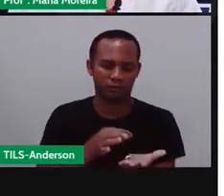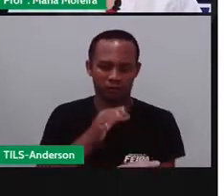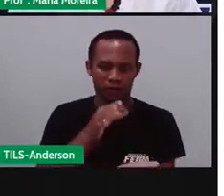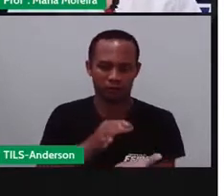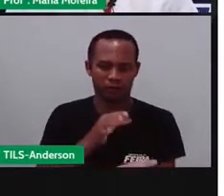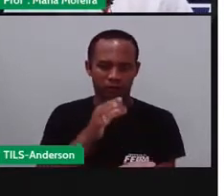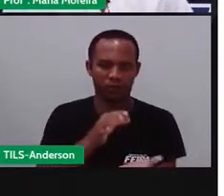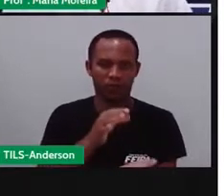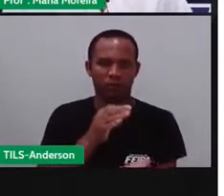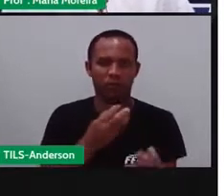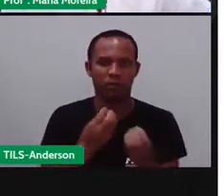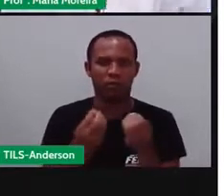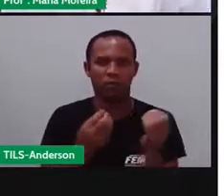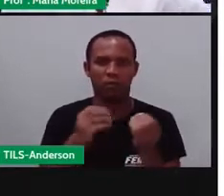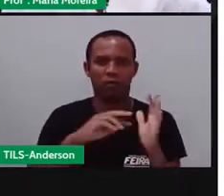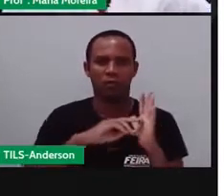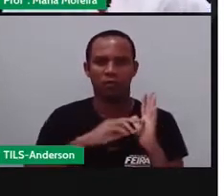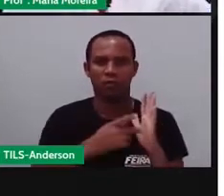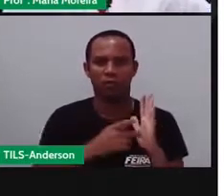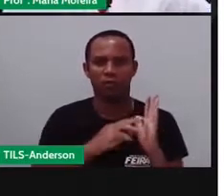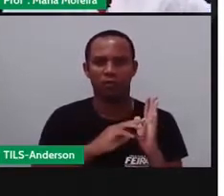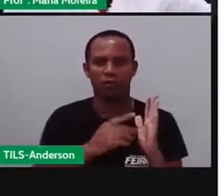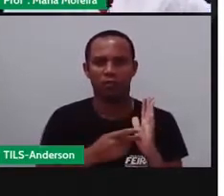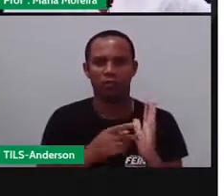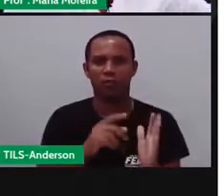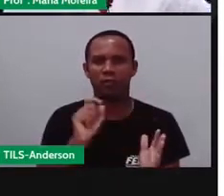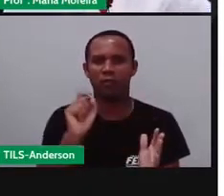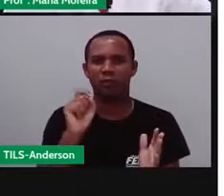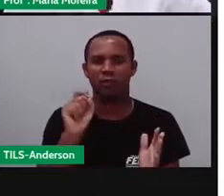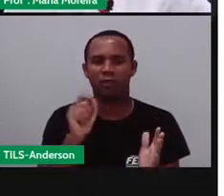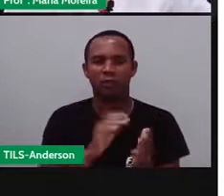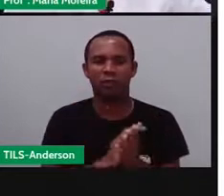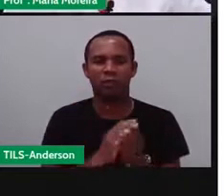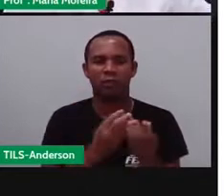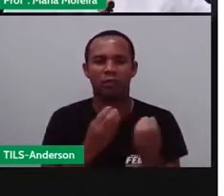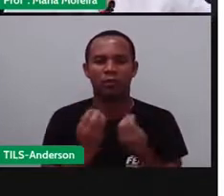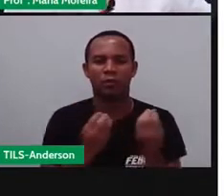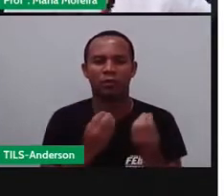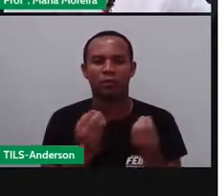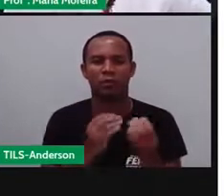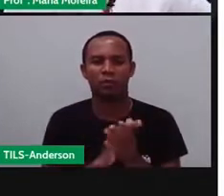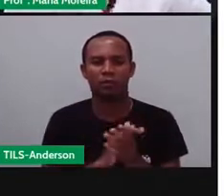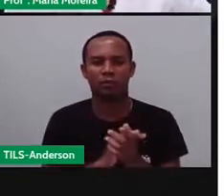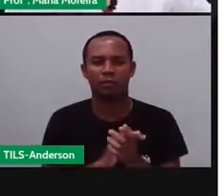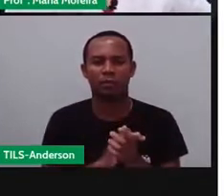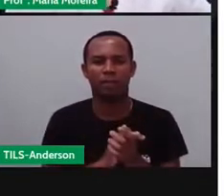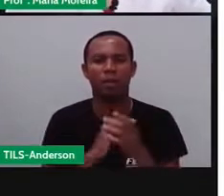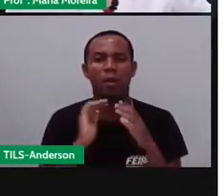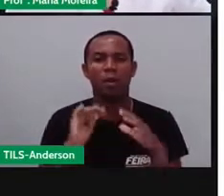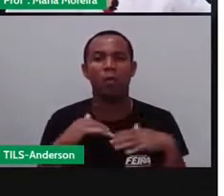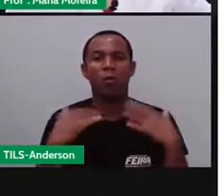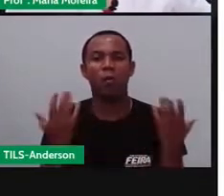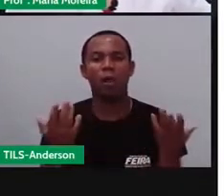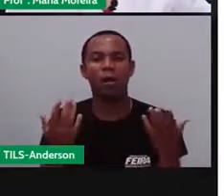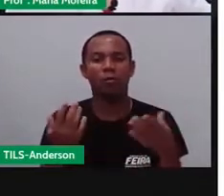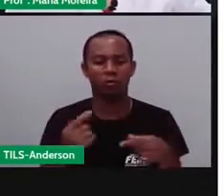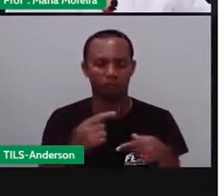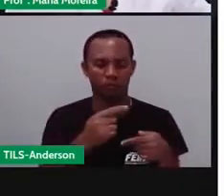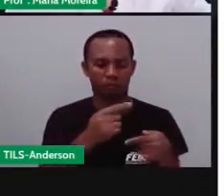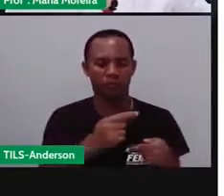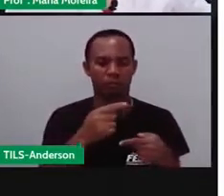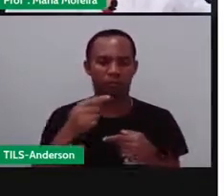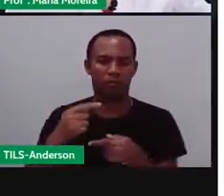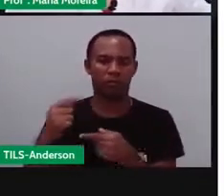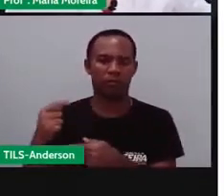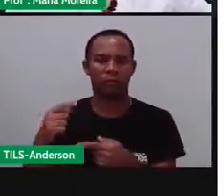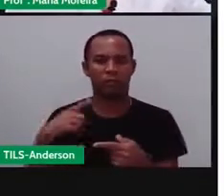Xícaras, né? O que significa dizer uma xícara de açúcar, por exemplo? O que é que significa isso? Quais tamanhos de xícaras existem,